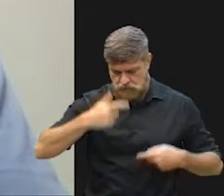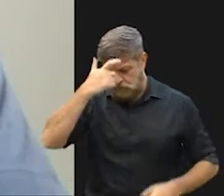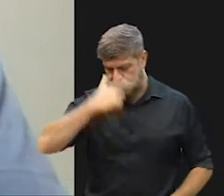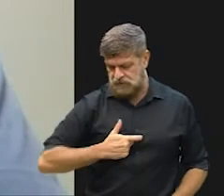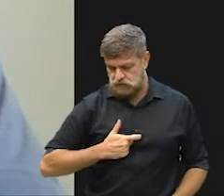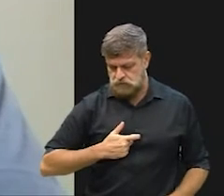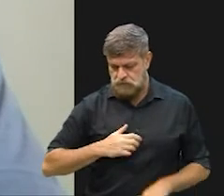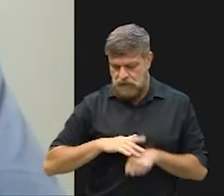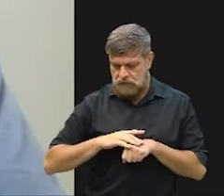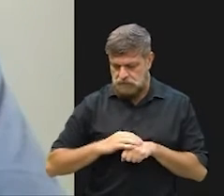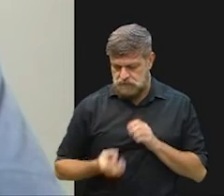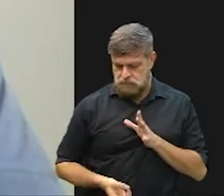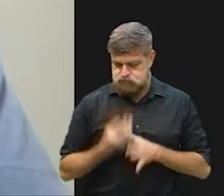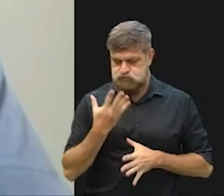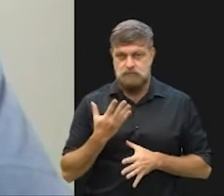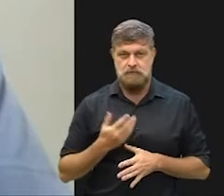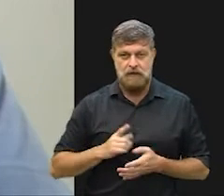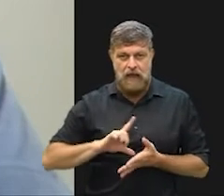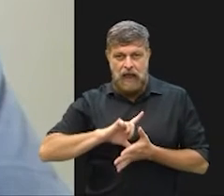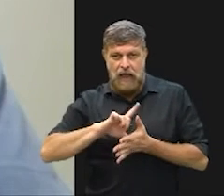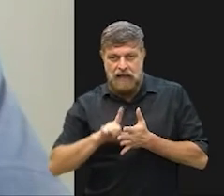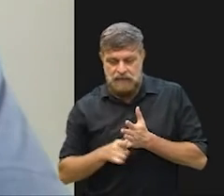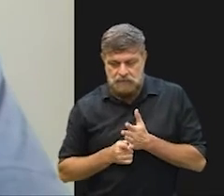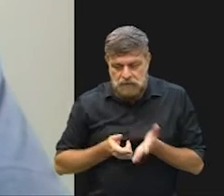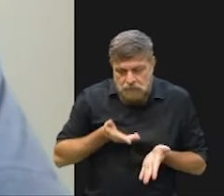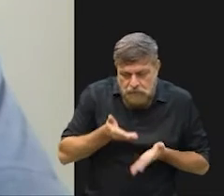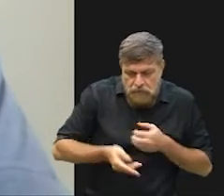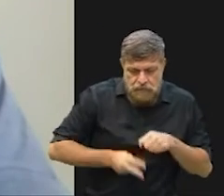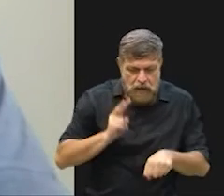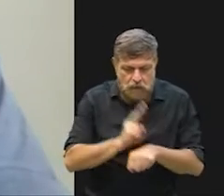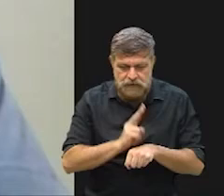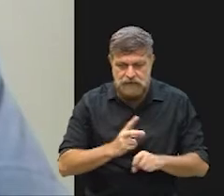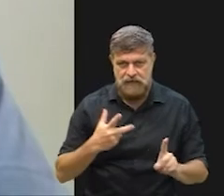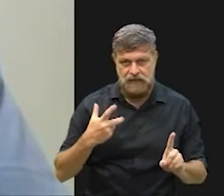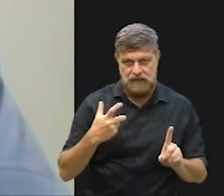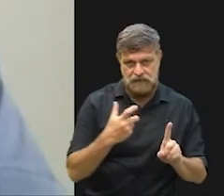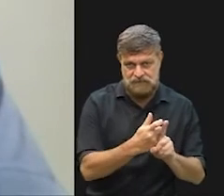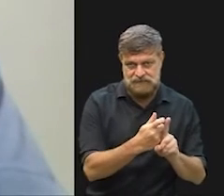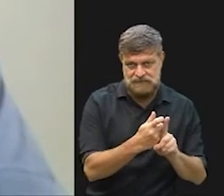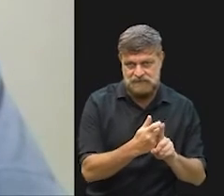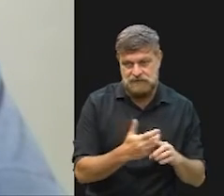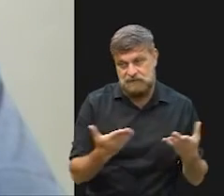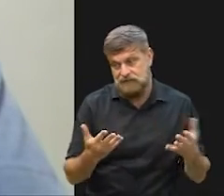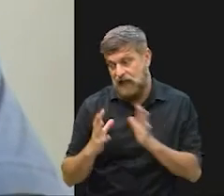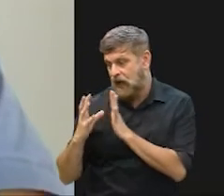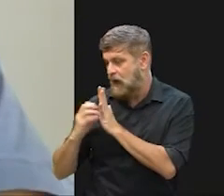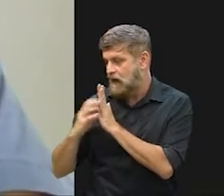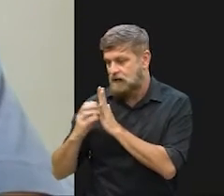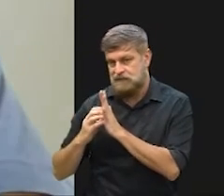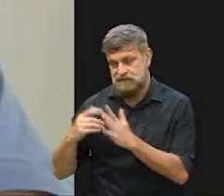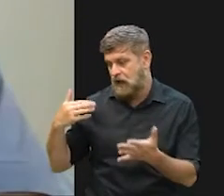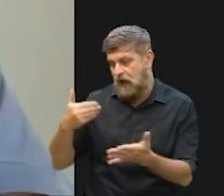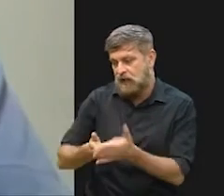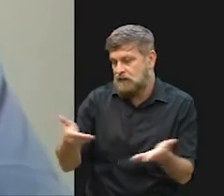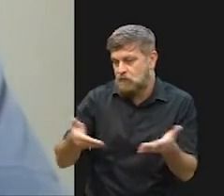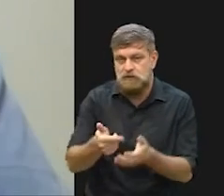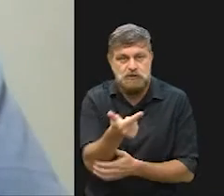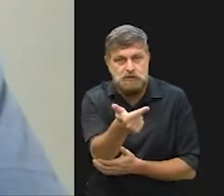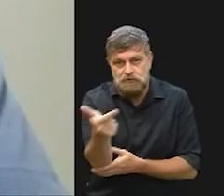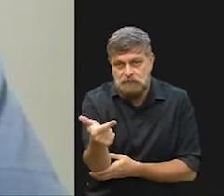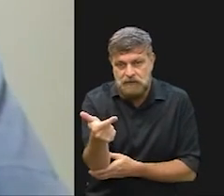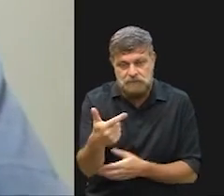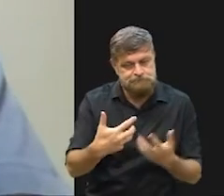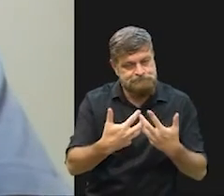humana, esperar a doença aparecer e tentar tratar e ter vacina, para AIDS a gente não tem até hoje, né? Isso pode